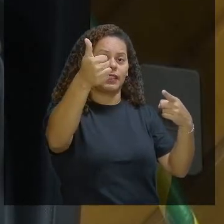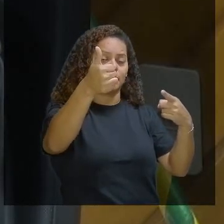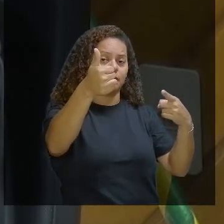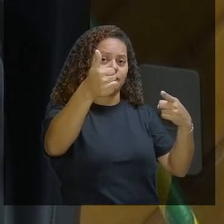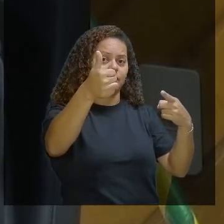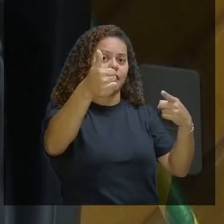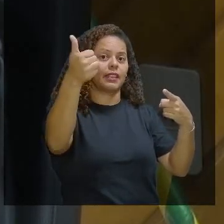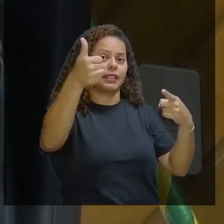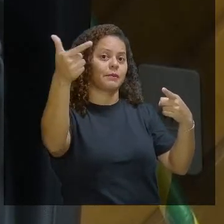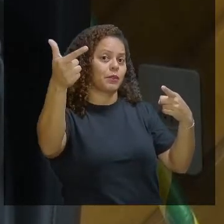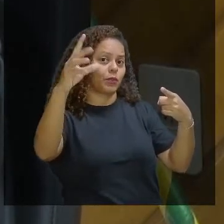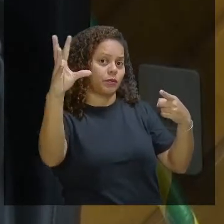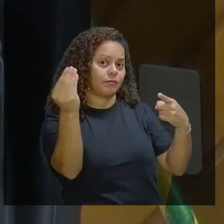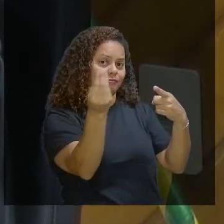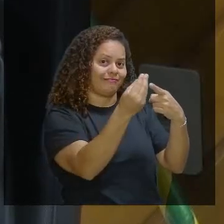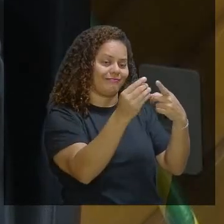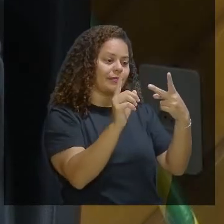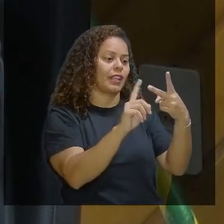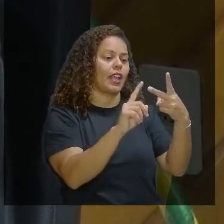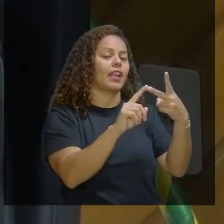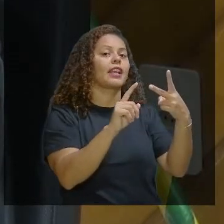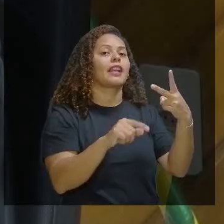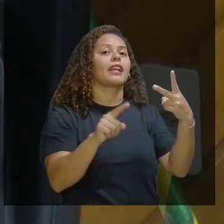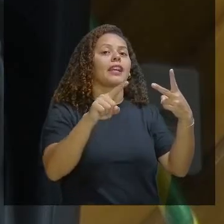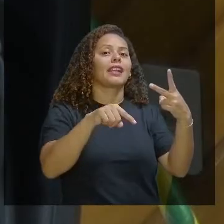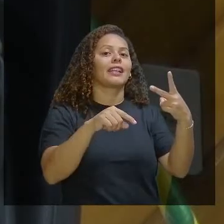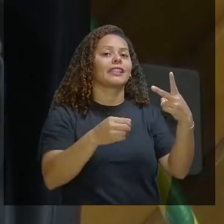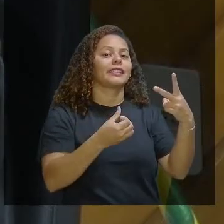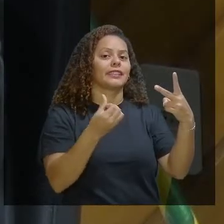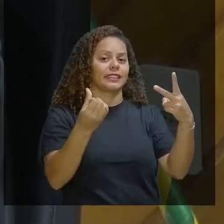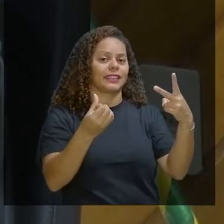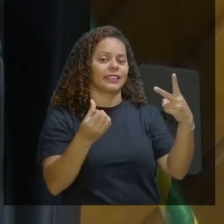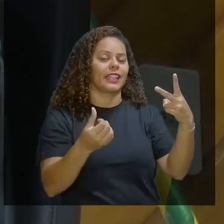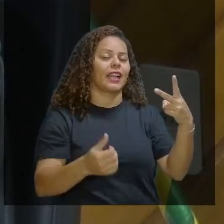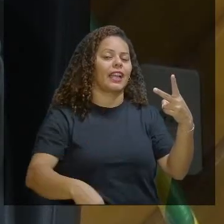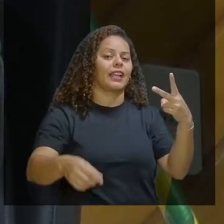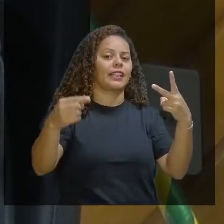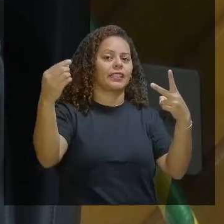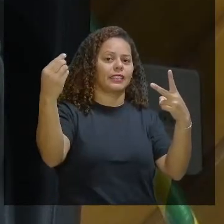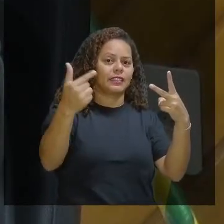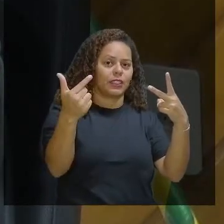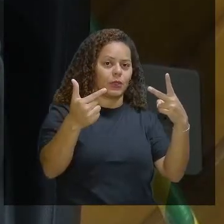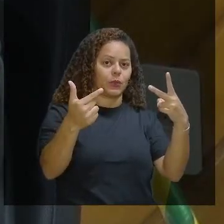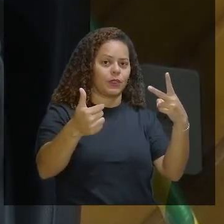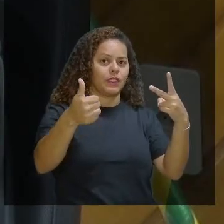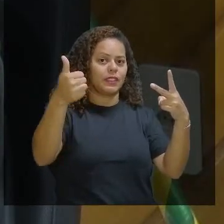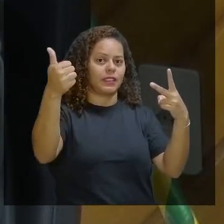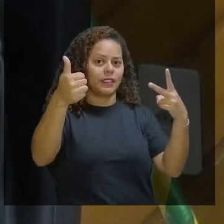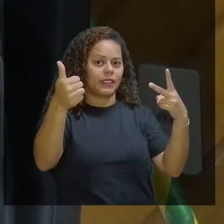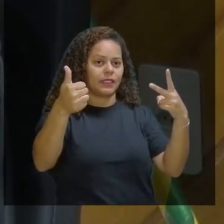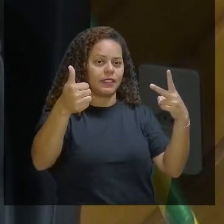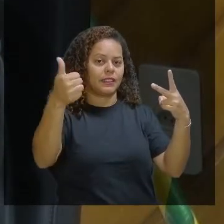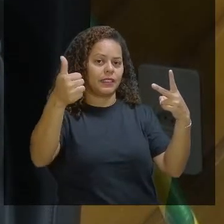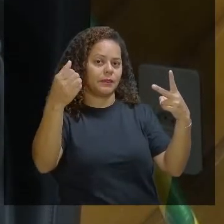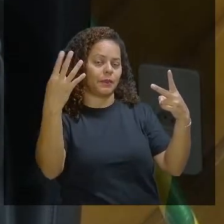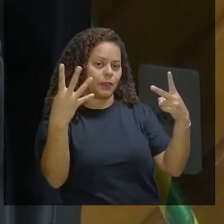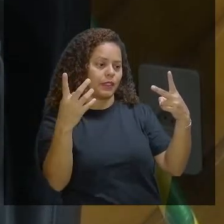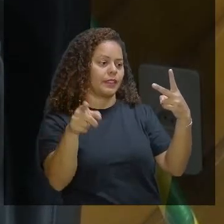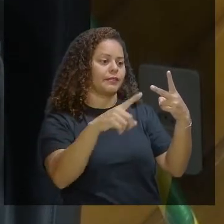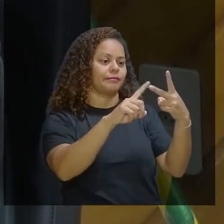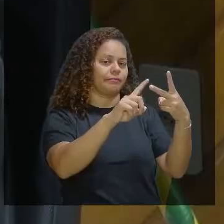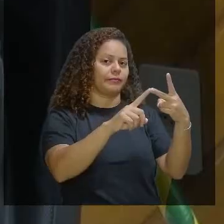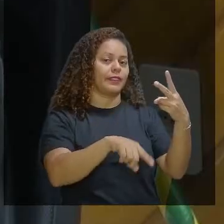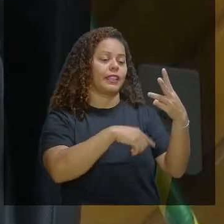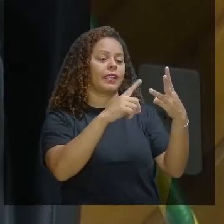a 12ª. Segundo núcleo, com sede na 6ª, que inclui a 2ª, a 10ª e a 14ª. O terceiro